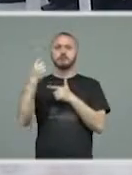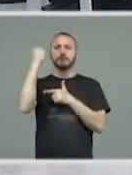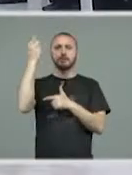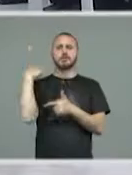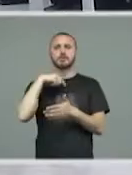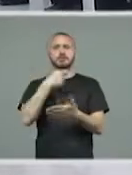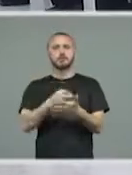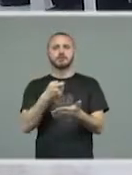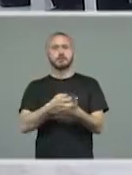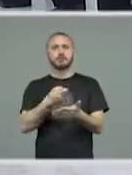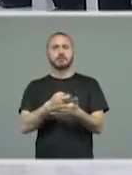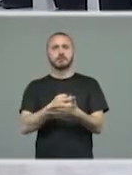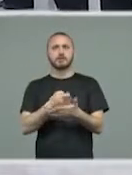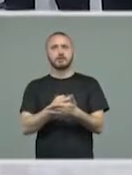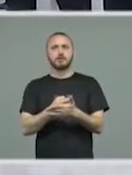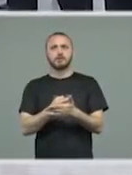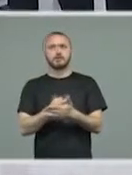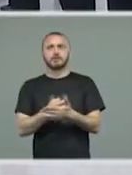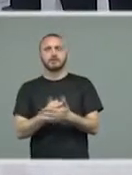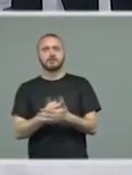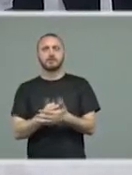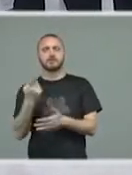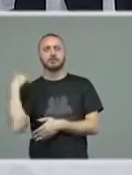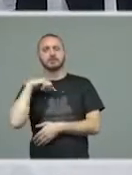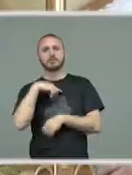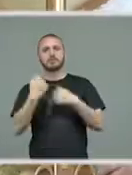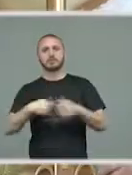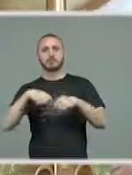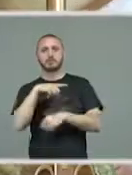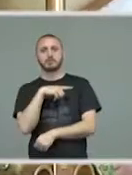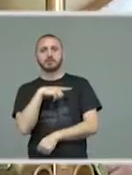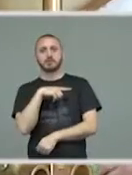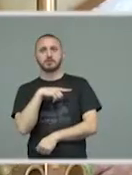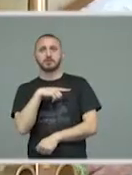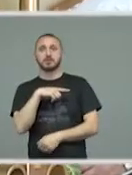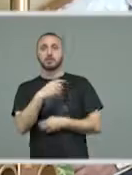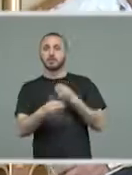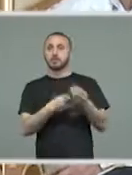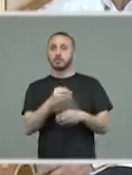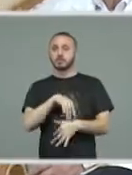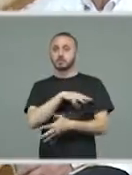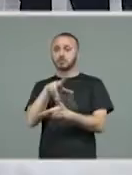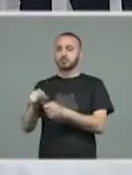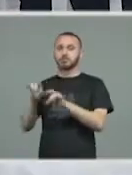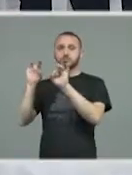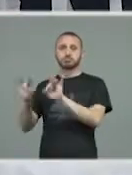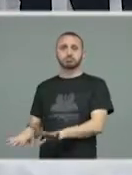nesse expurgo que temos que ter da mundanidade em nós,